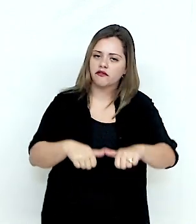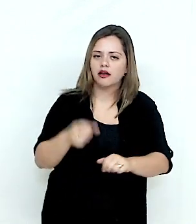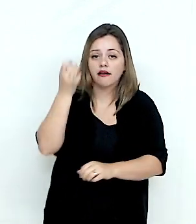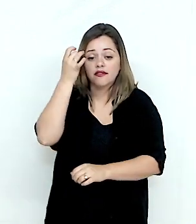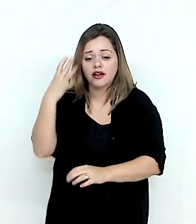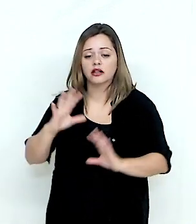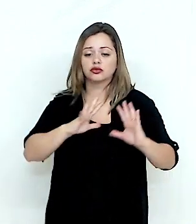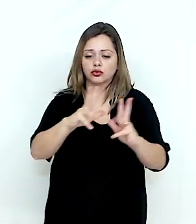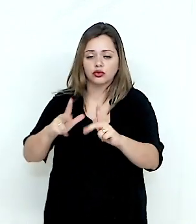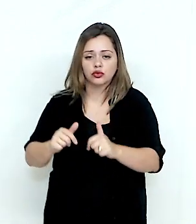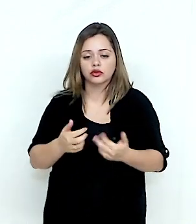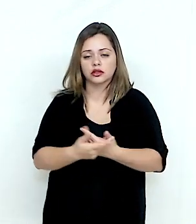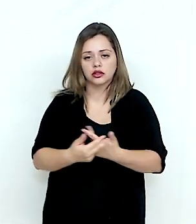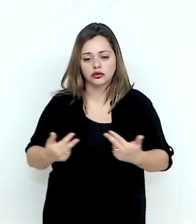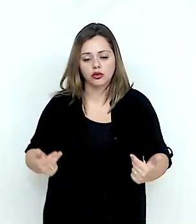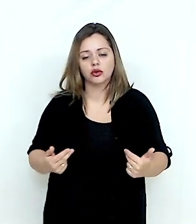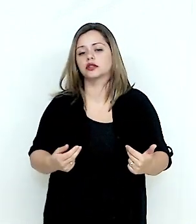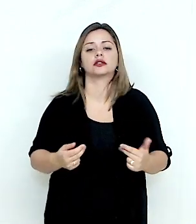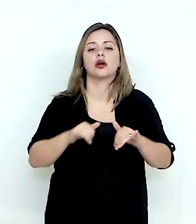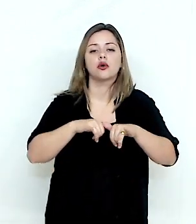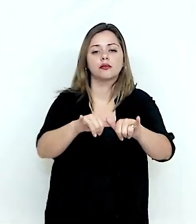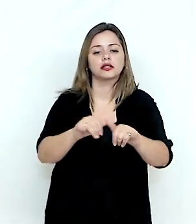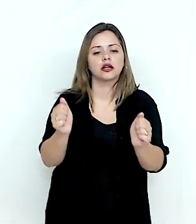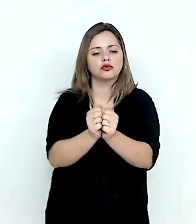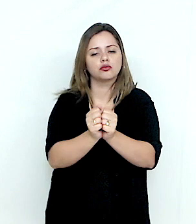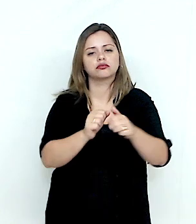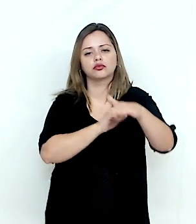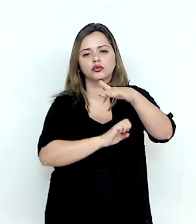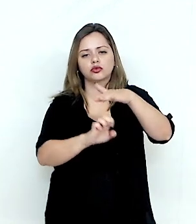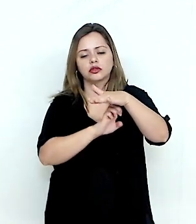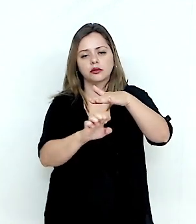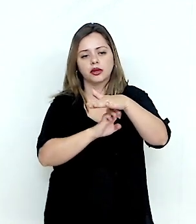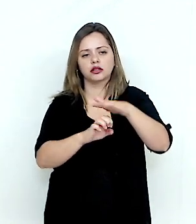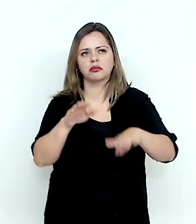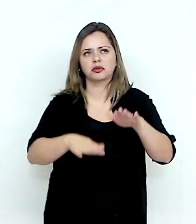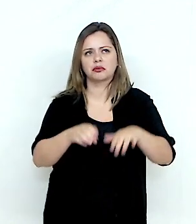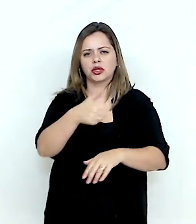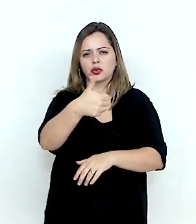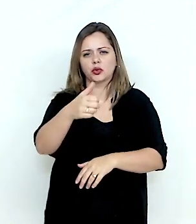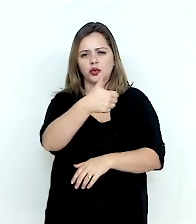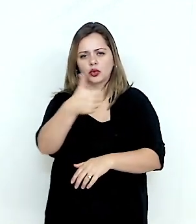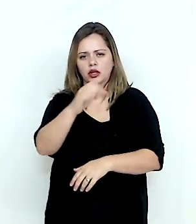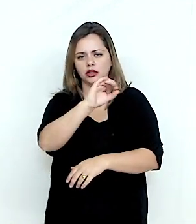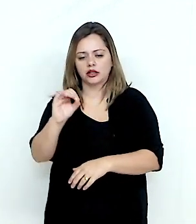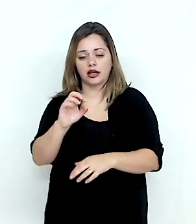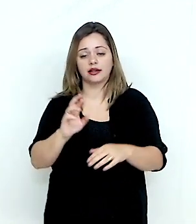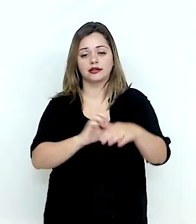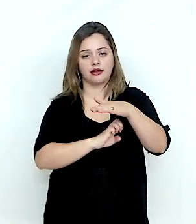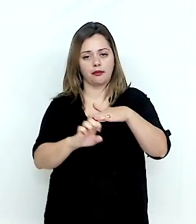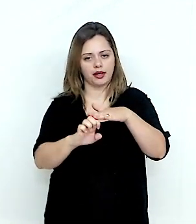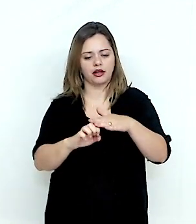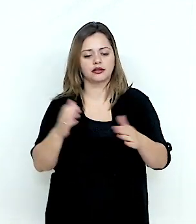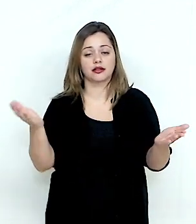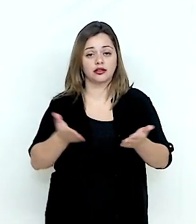as operações comerciais de muitas empresas, né? Favorecer as 110 empresas brasileiras instaladas aqui. O Brasil